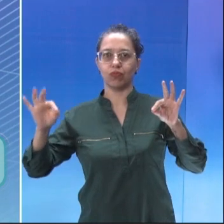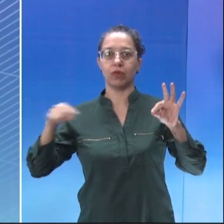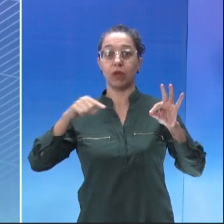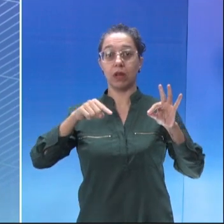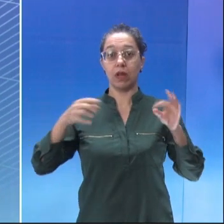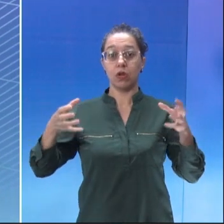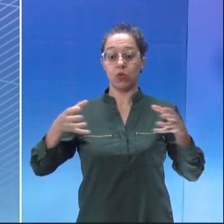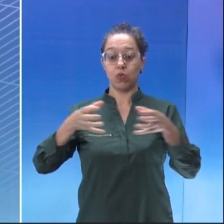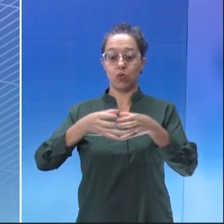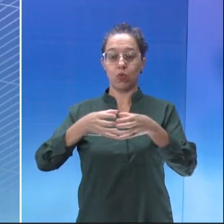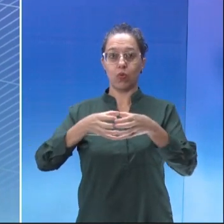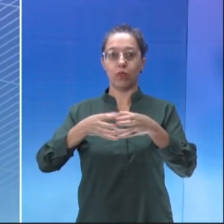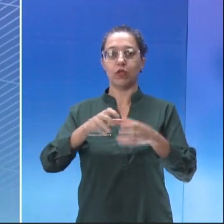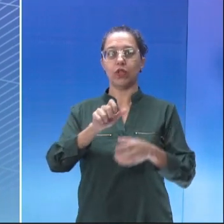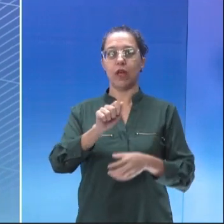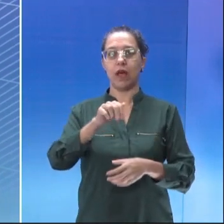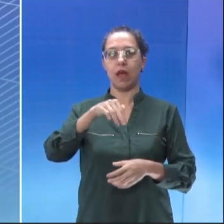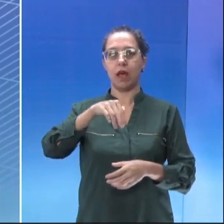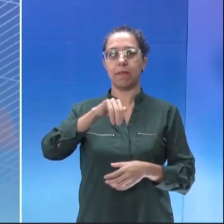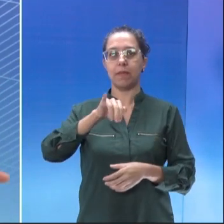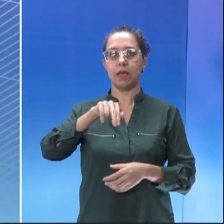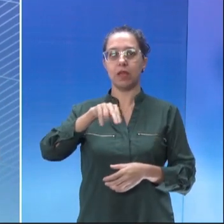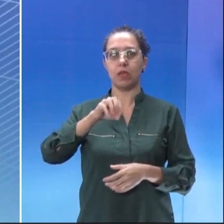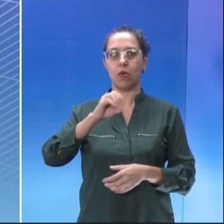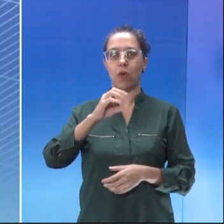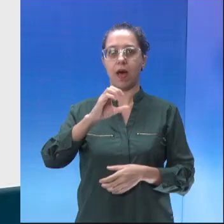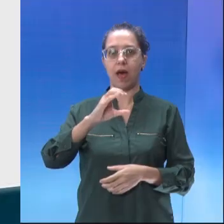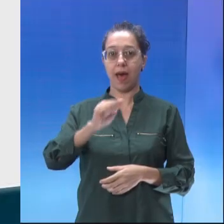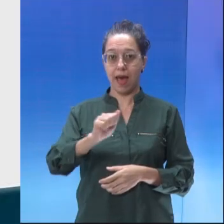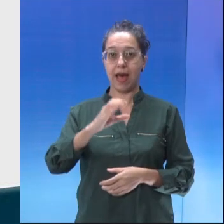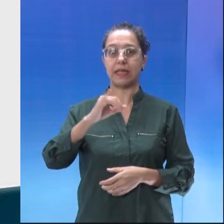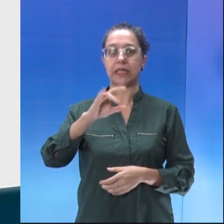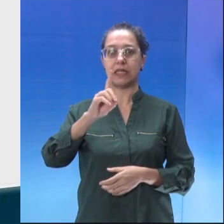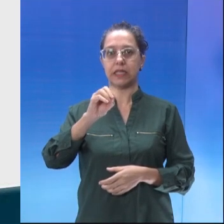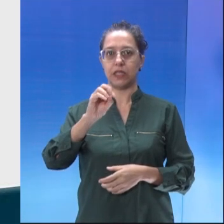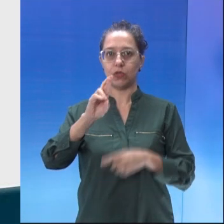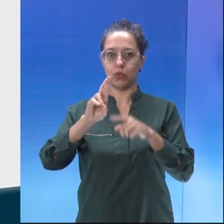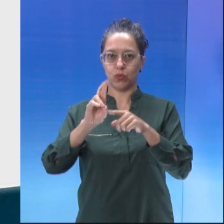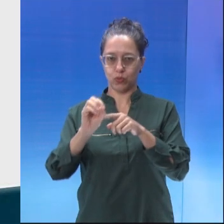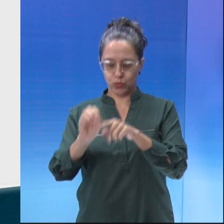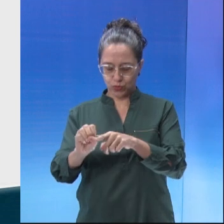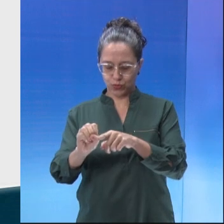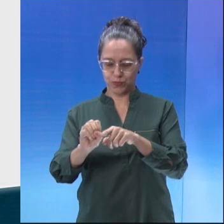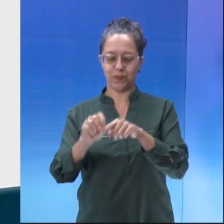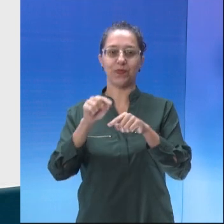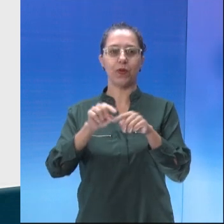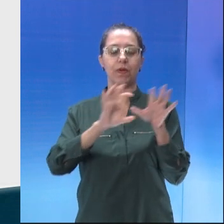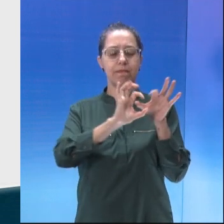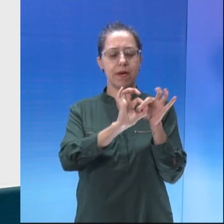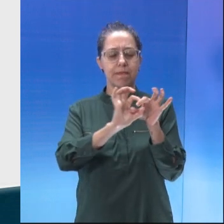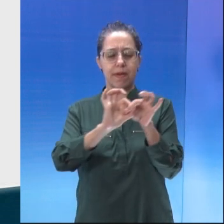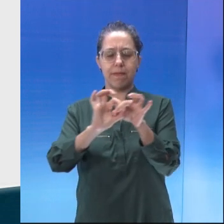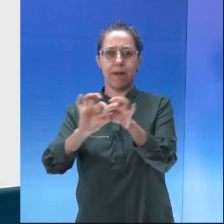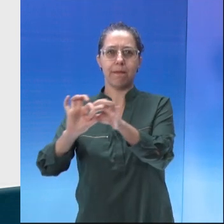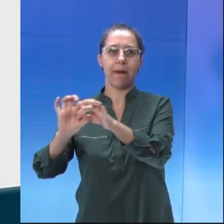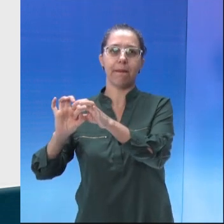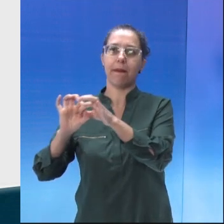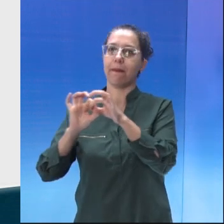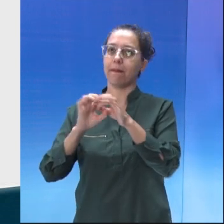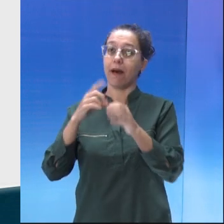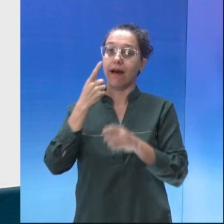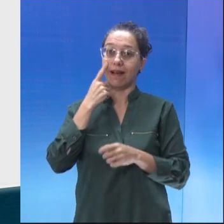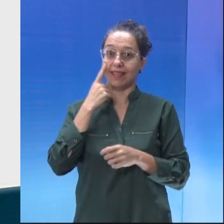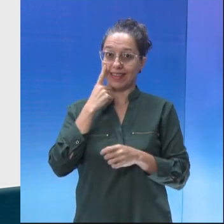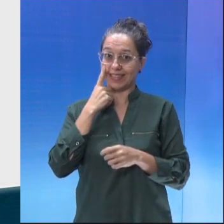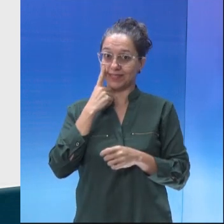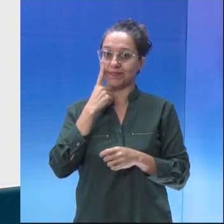conjunto de aminoácidos. Esses aminoácidos, eles são ligados entre si por uma ligação, presta atenção, vou